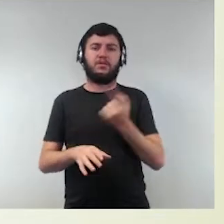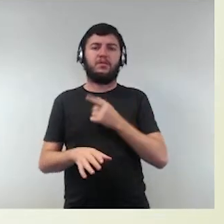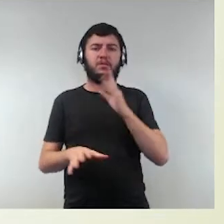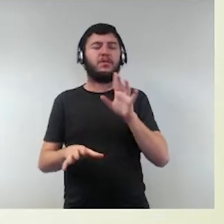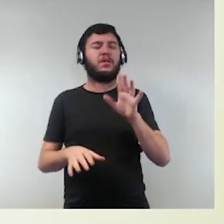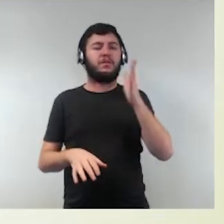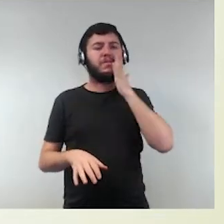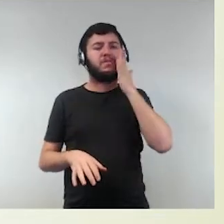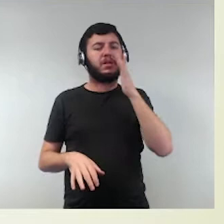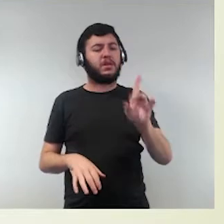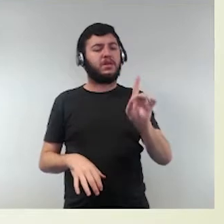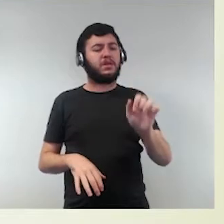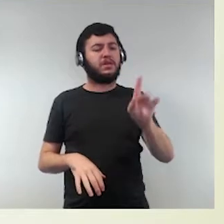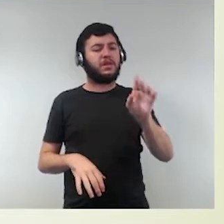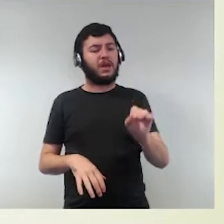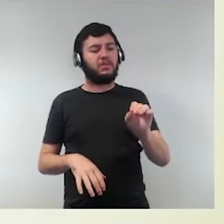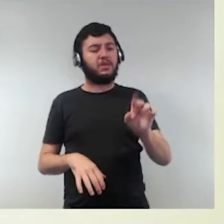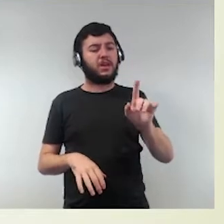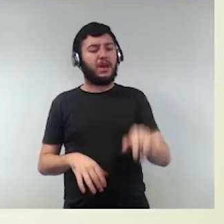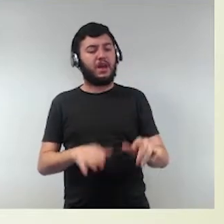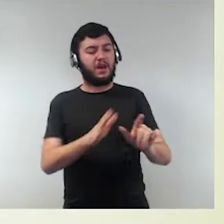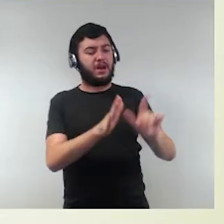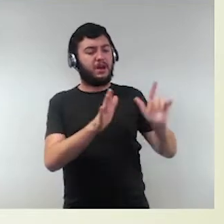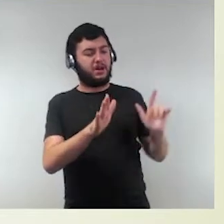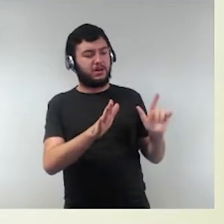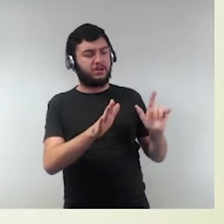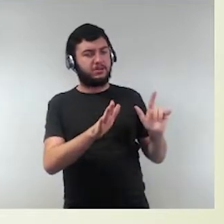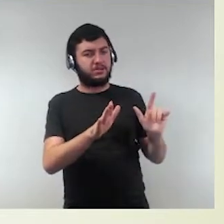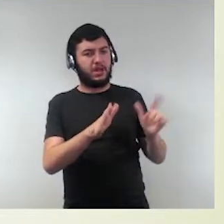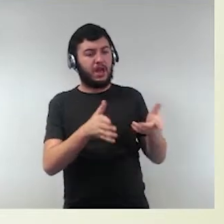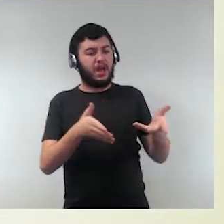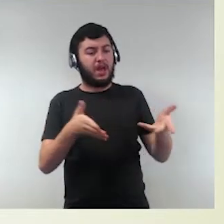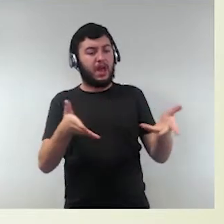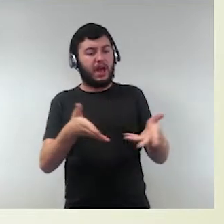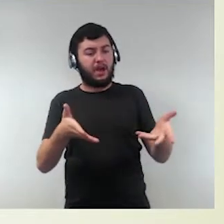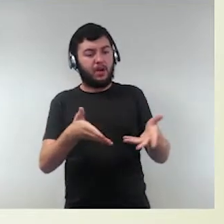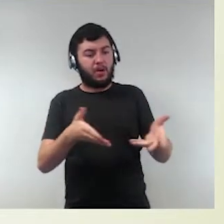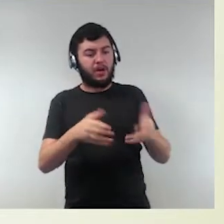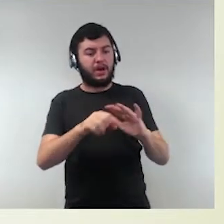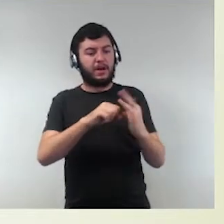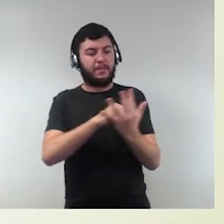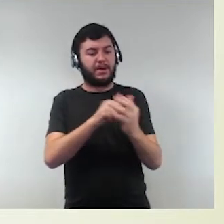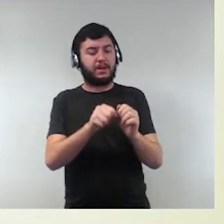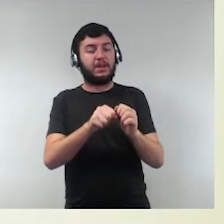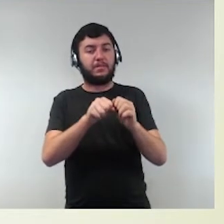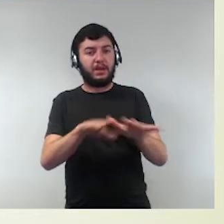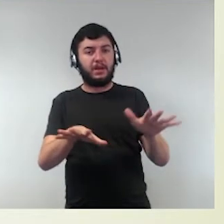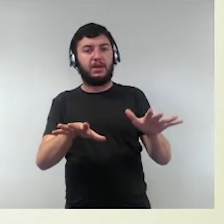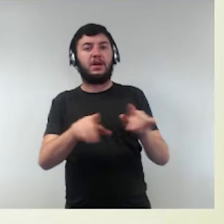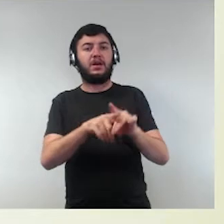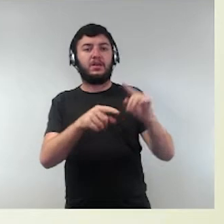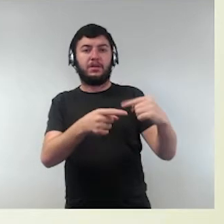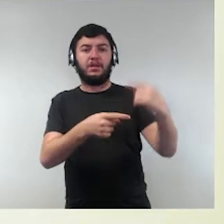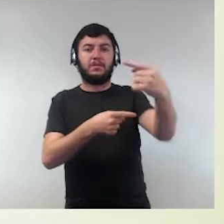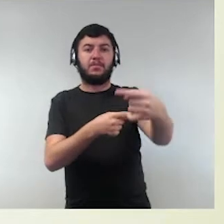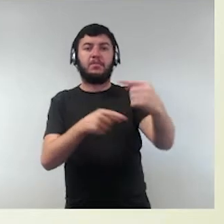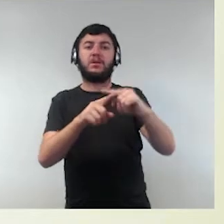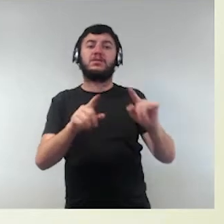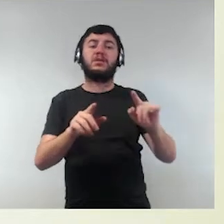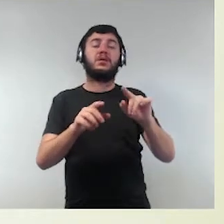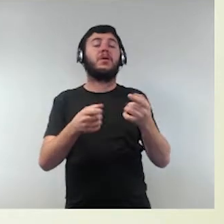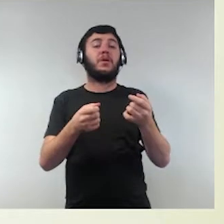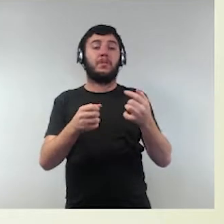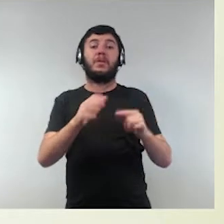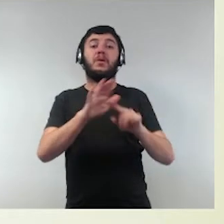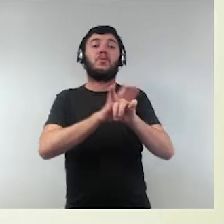antes, durante e pós-pandemia, eles persistem acerca do que eu estou falando. Quais são os aspectos sociais